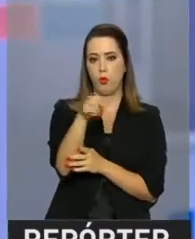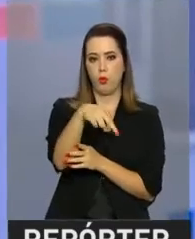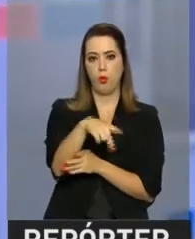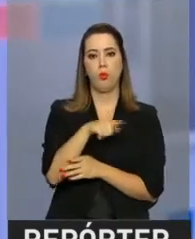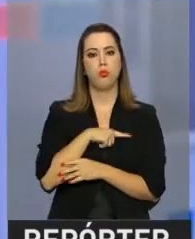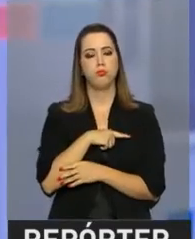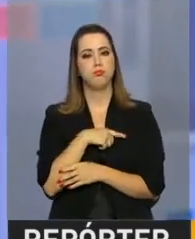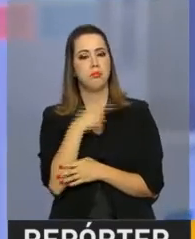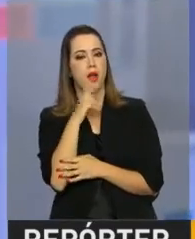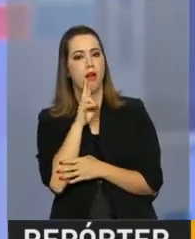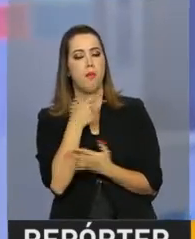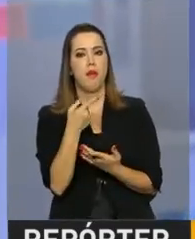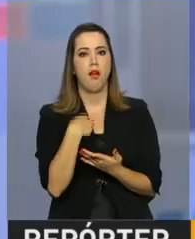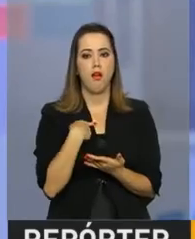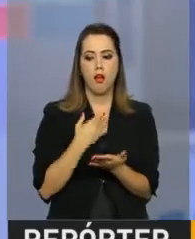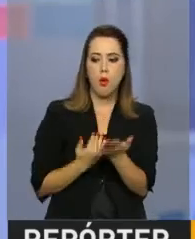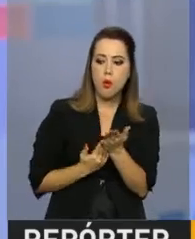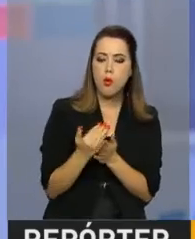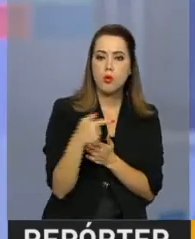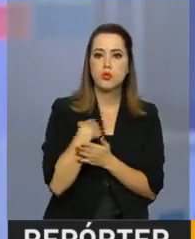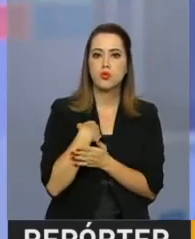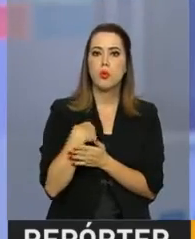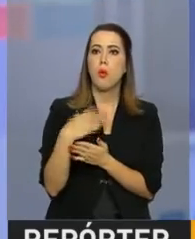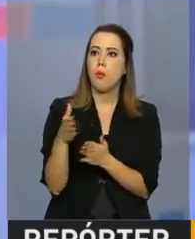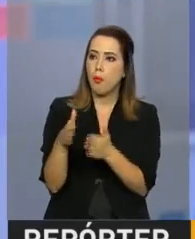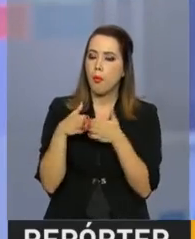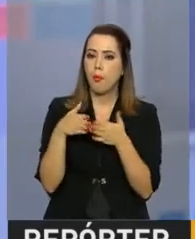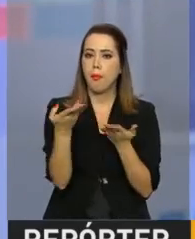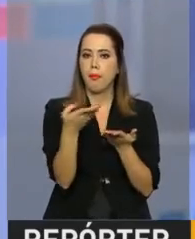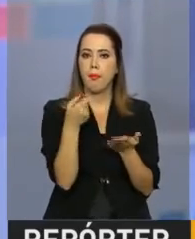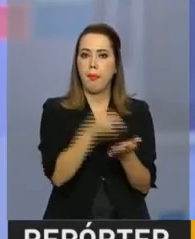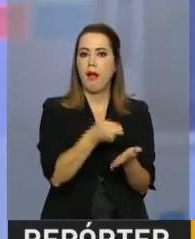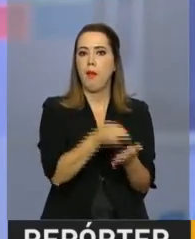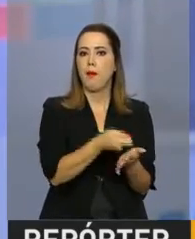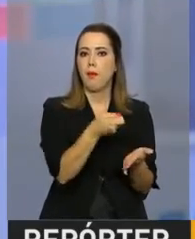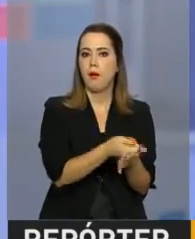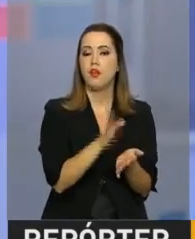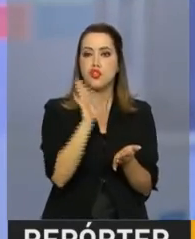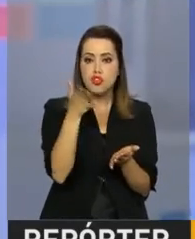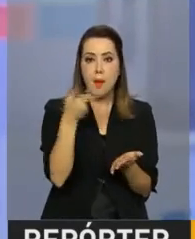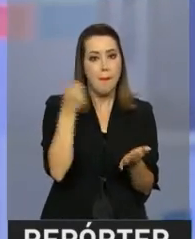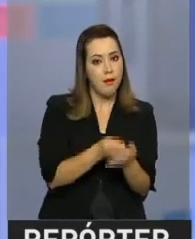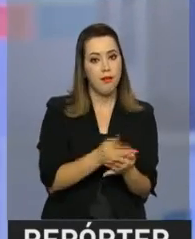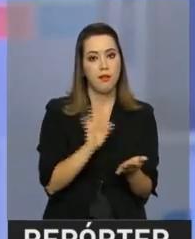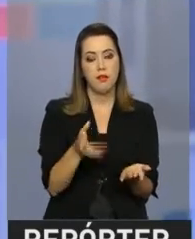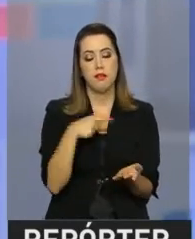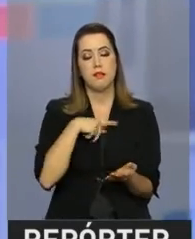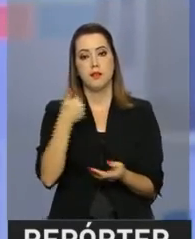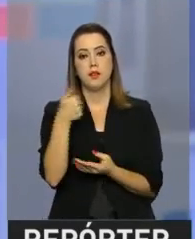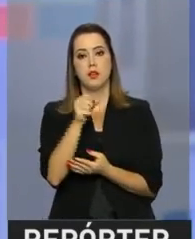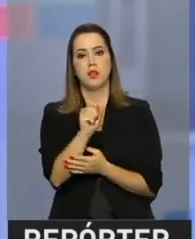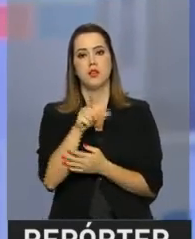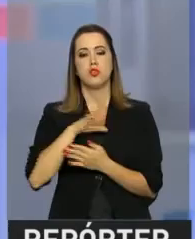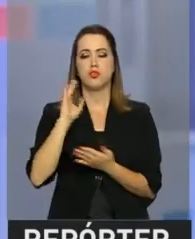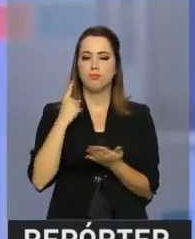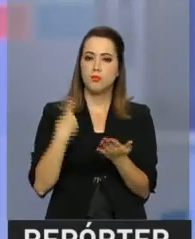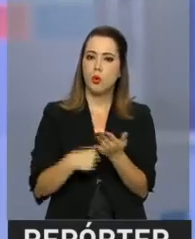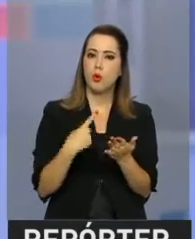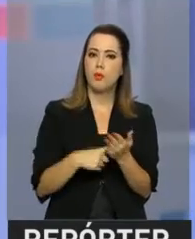me cobrando uma dívida que eu paguei desde 2011. Paguei um ano, no sinal da, como